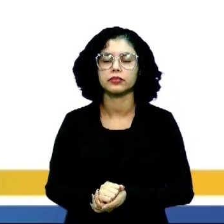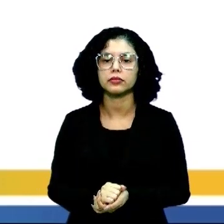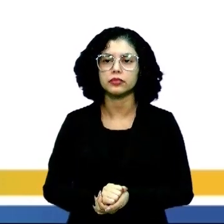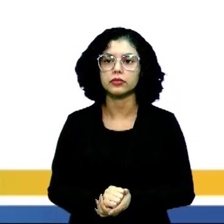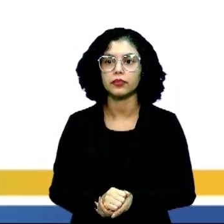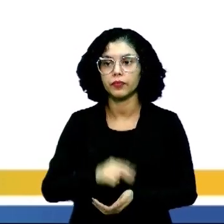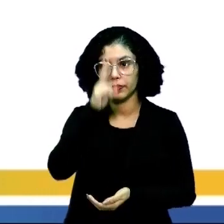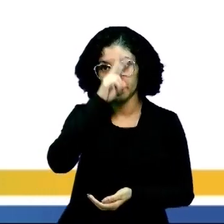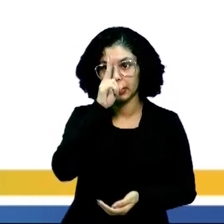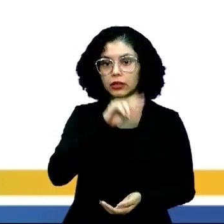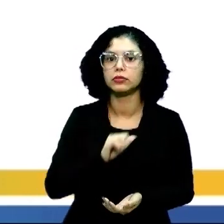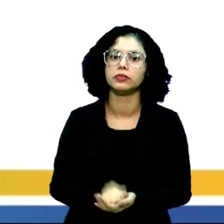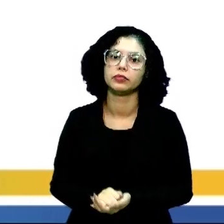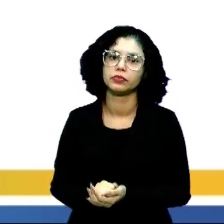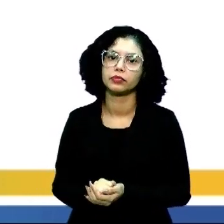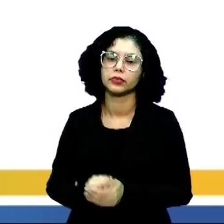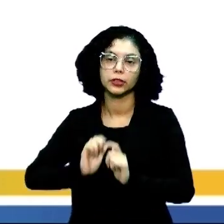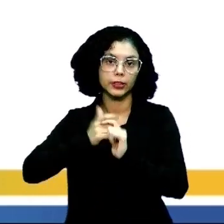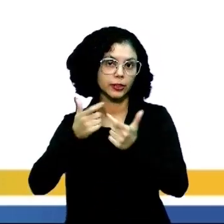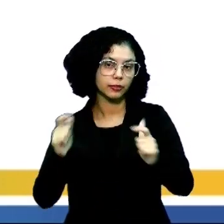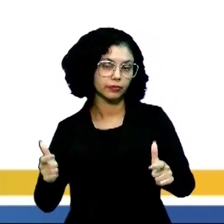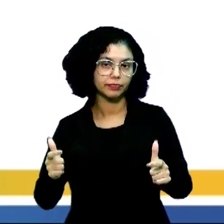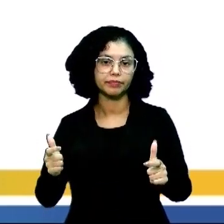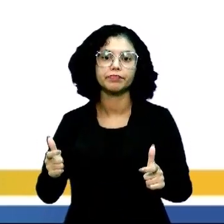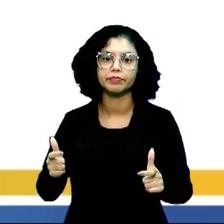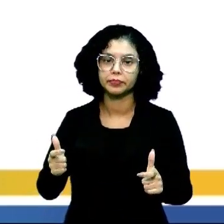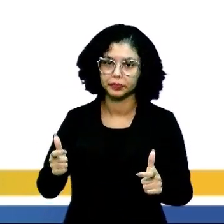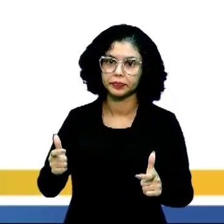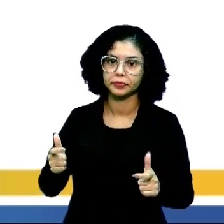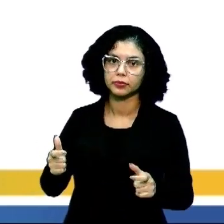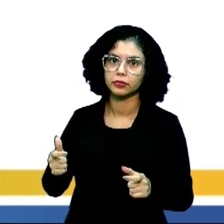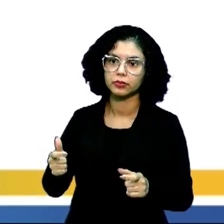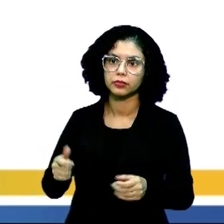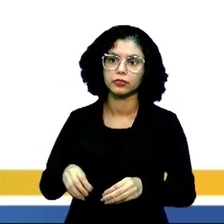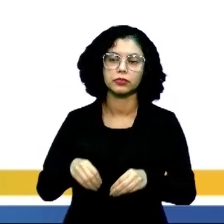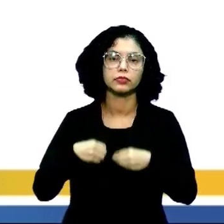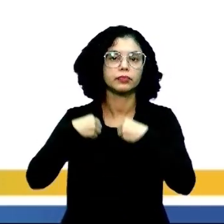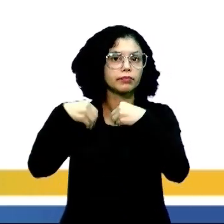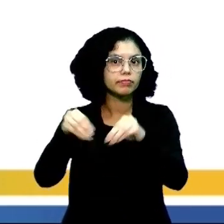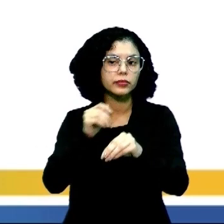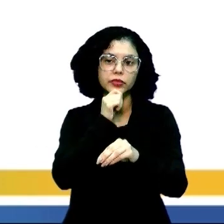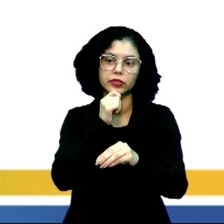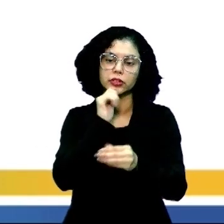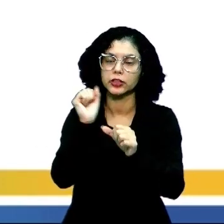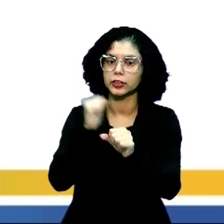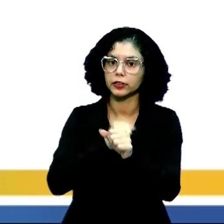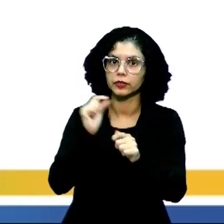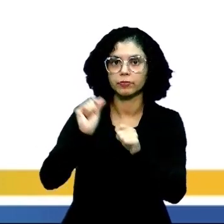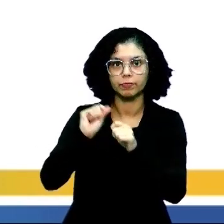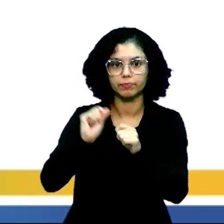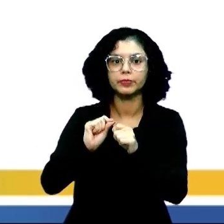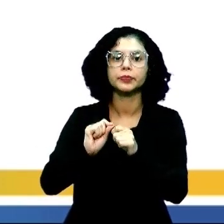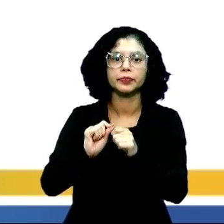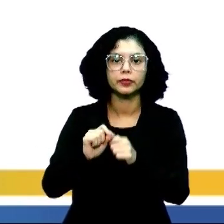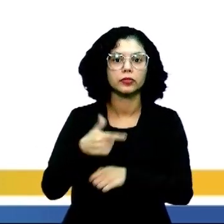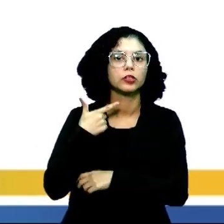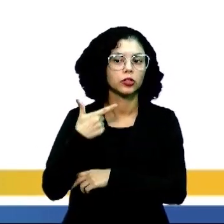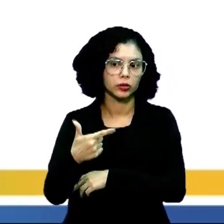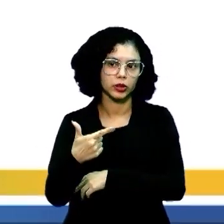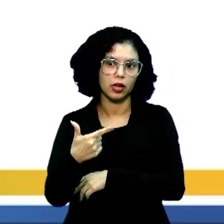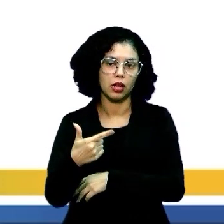Lembrando que os Estados Unidos é um dos grandes exportadores, aí, um dos grandes fabricadores de armas no mundo,